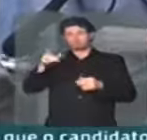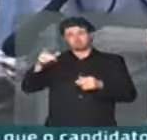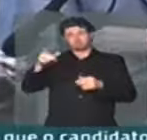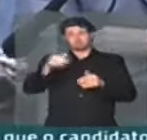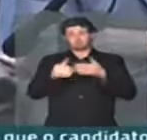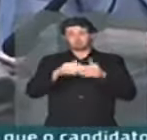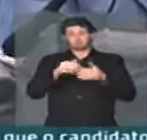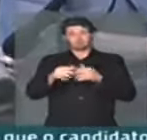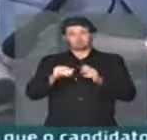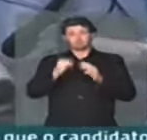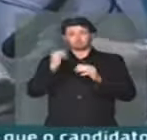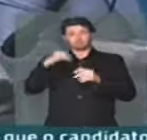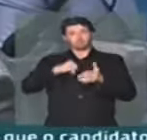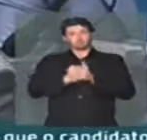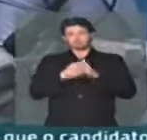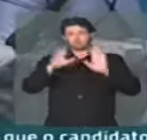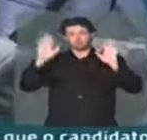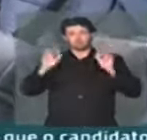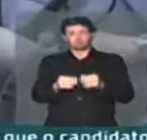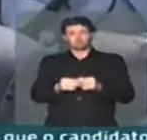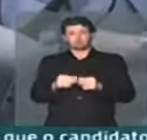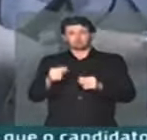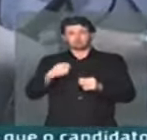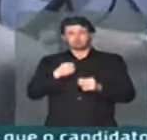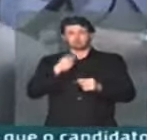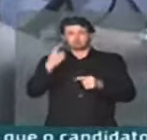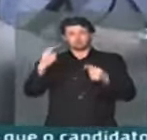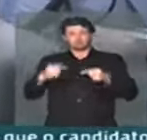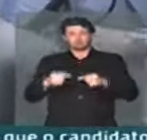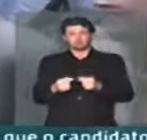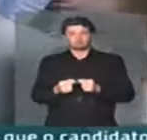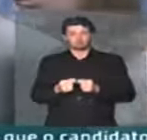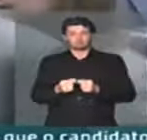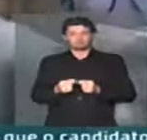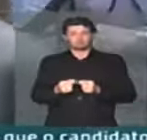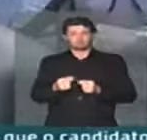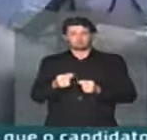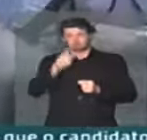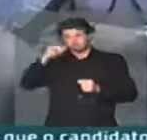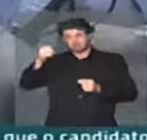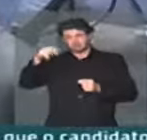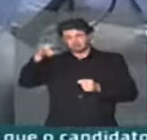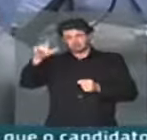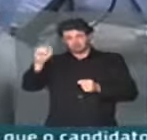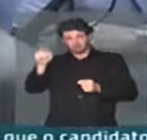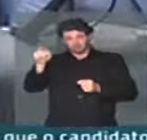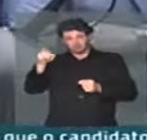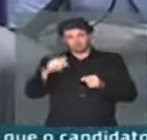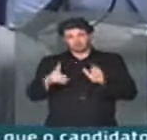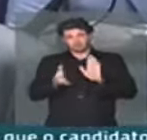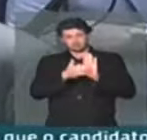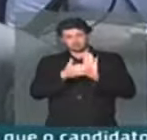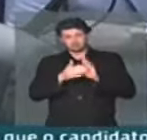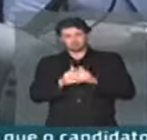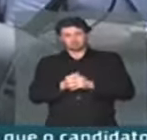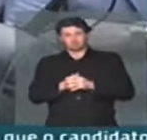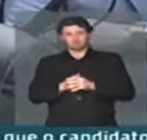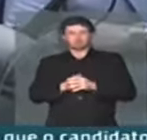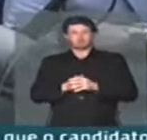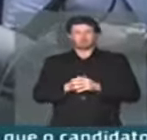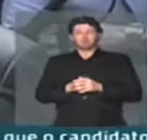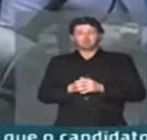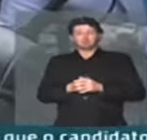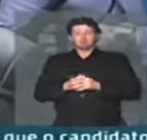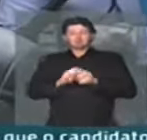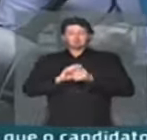puder, independente do mérito da matéria, eu vou obstruir. Eu vou falar contrário. Eu acho que a janela que está sendo aí proposta